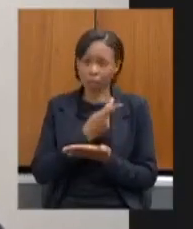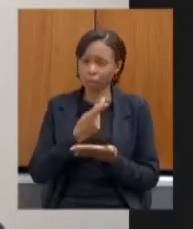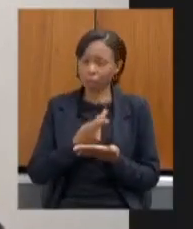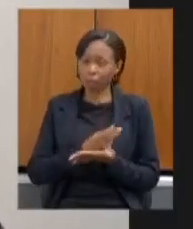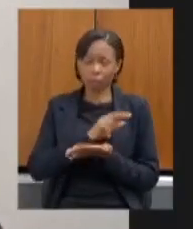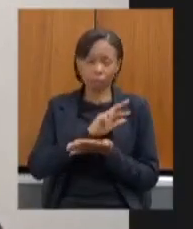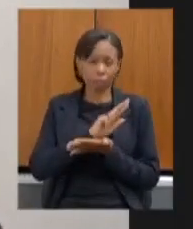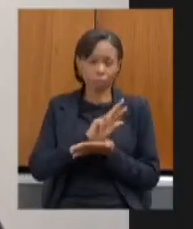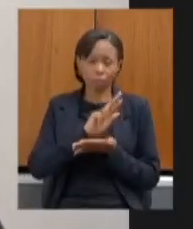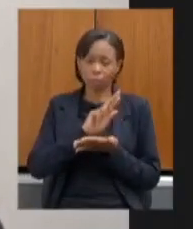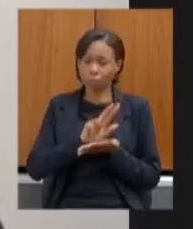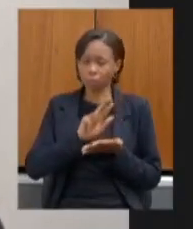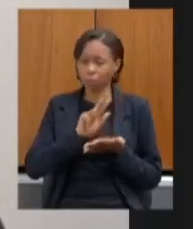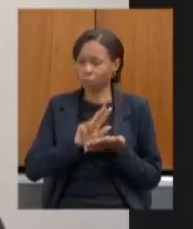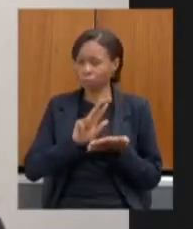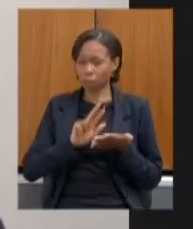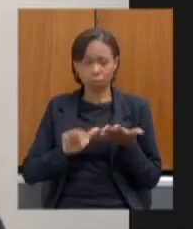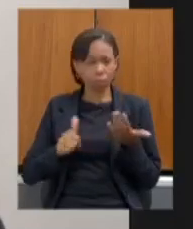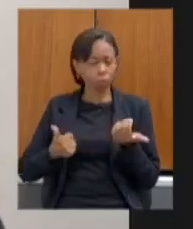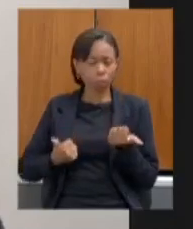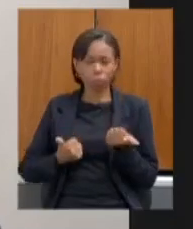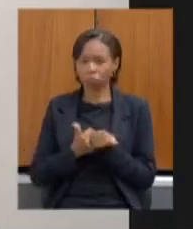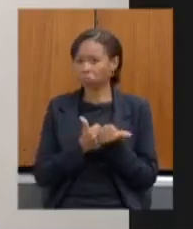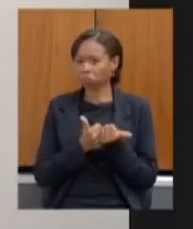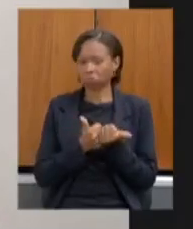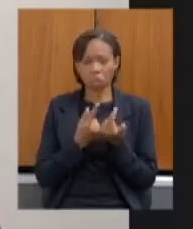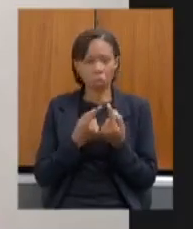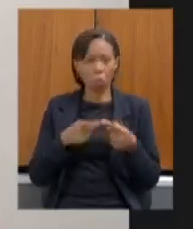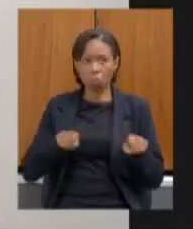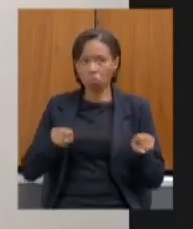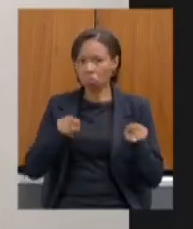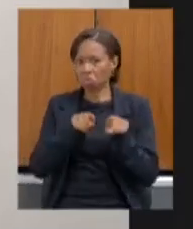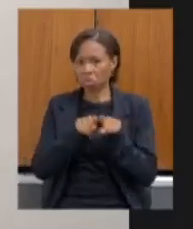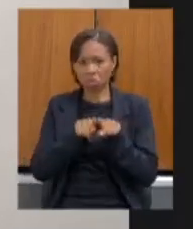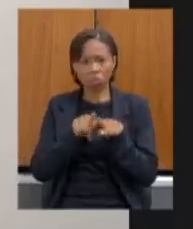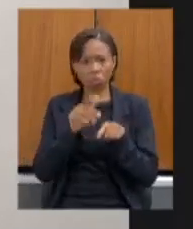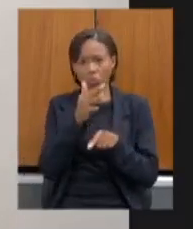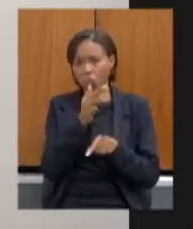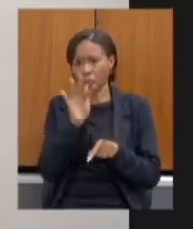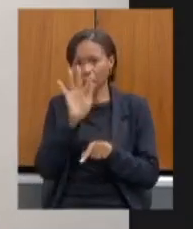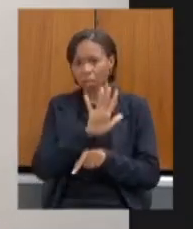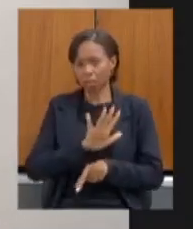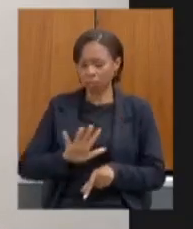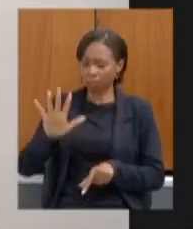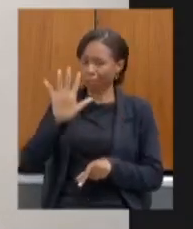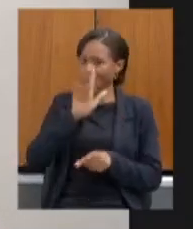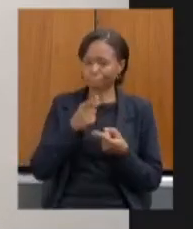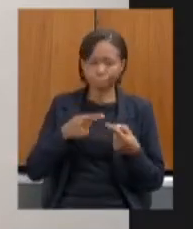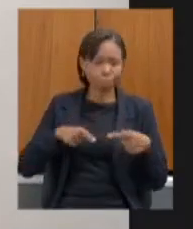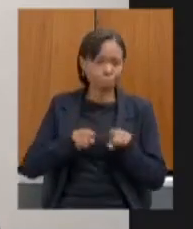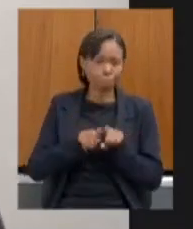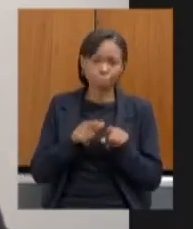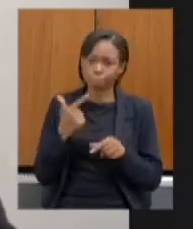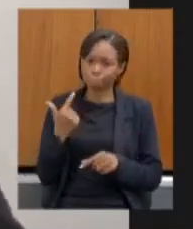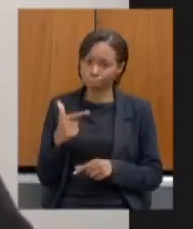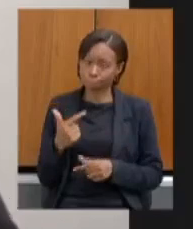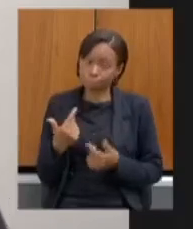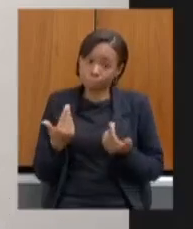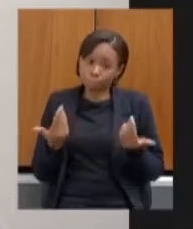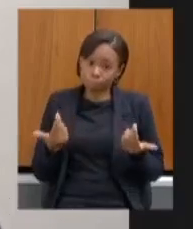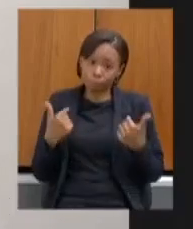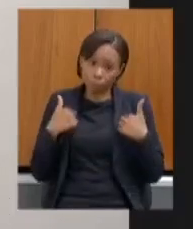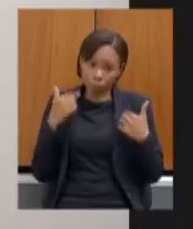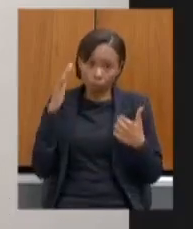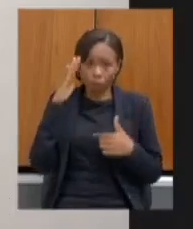federativa, até entendo eu que, nesse caso, o governador Zema poderia ter sido